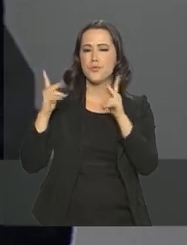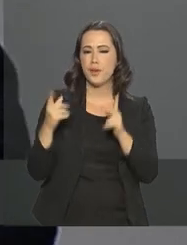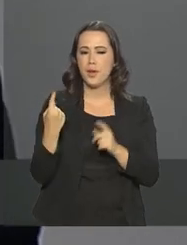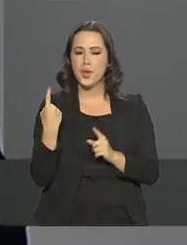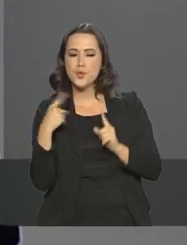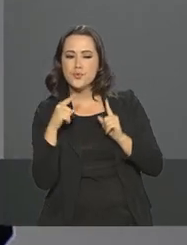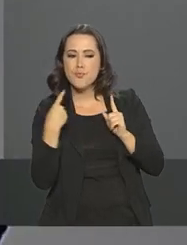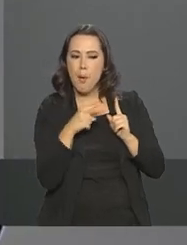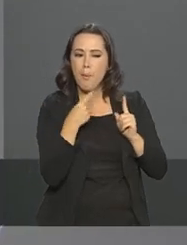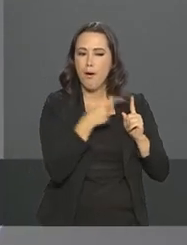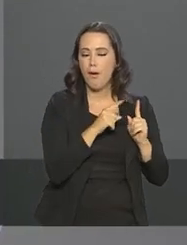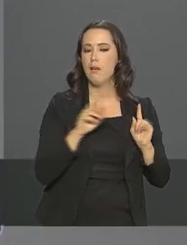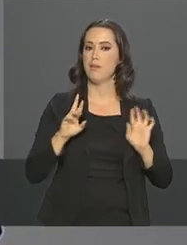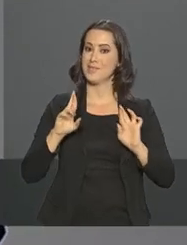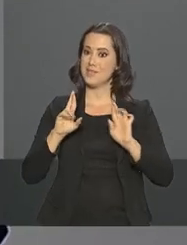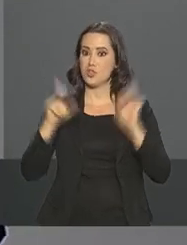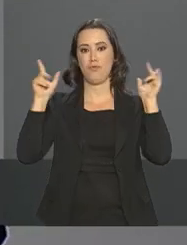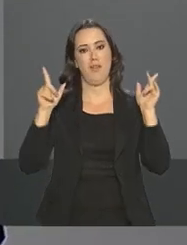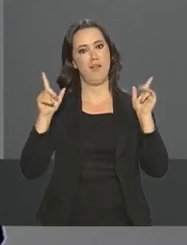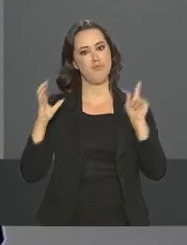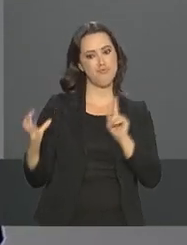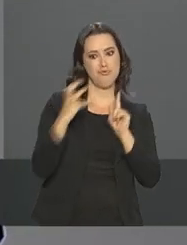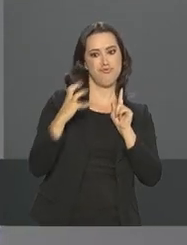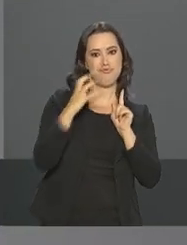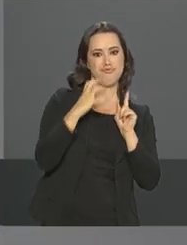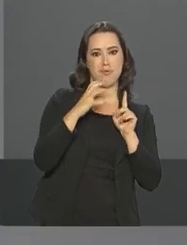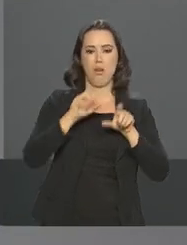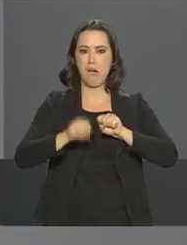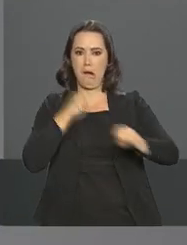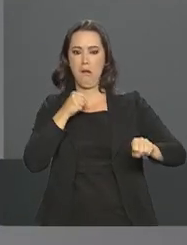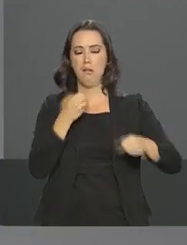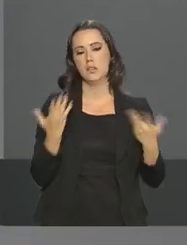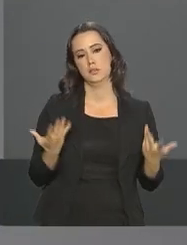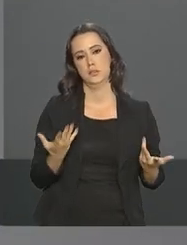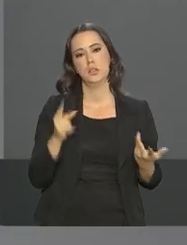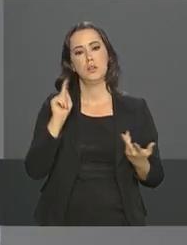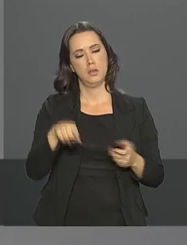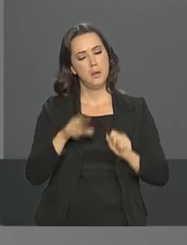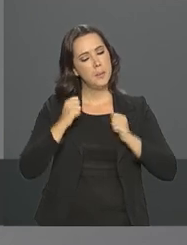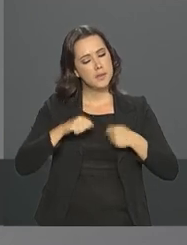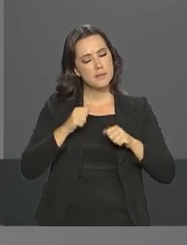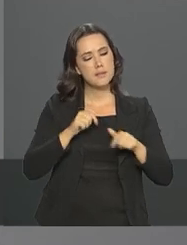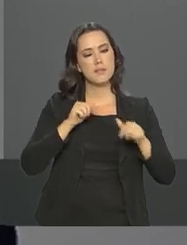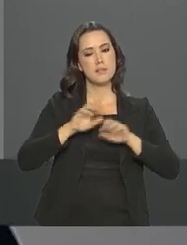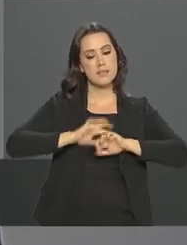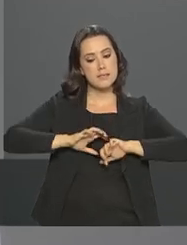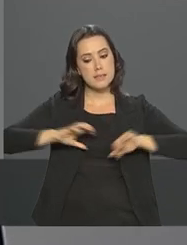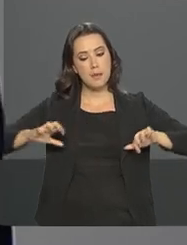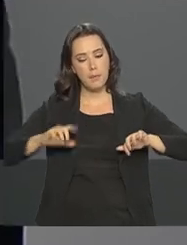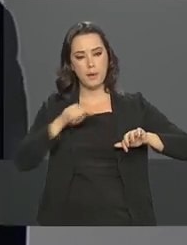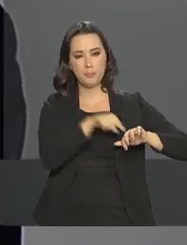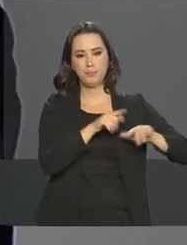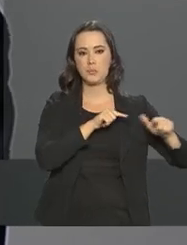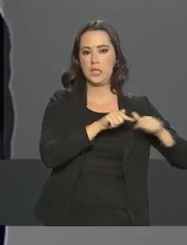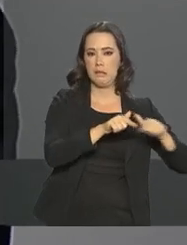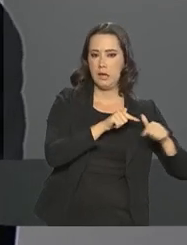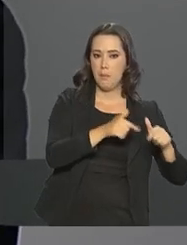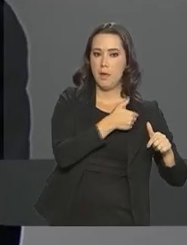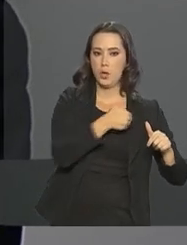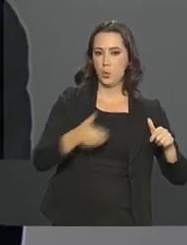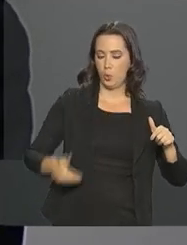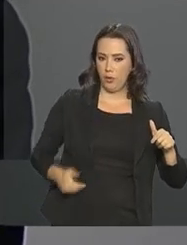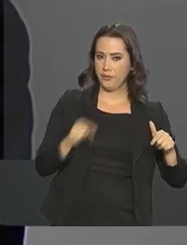é preciso separar os atos de governo dos atos de estado atos que são praticados para o